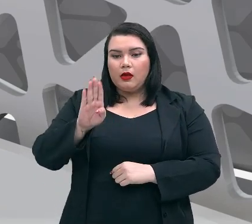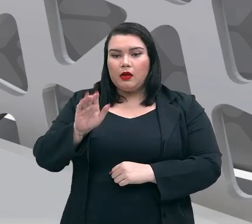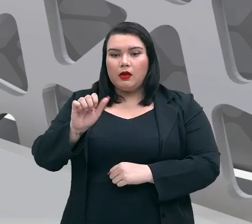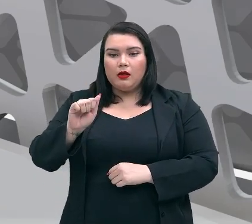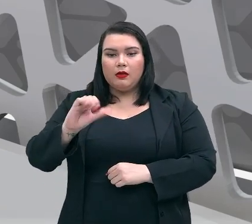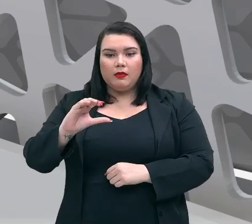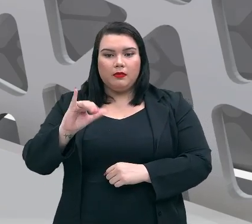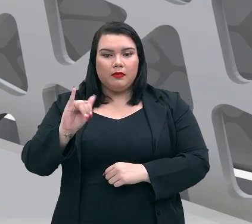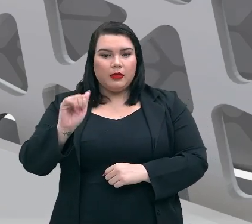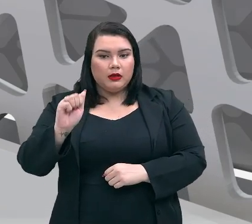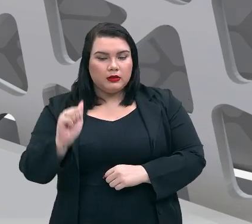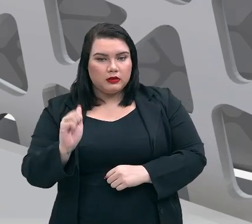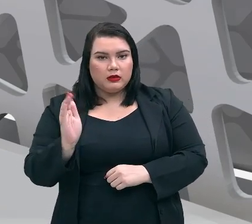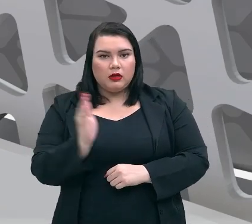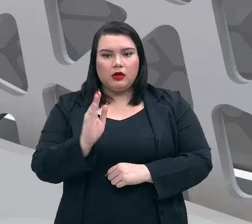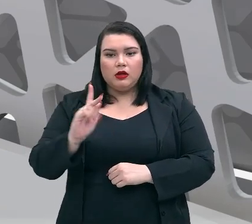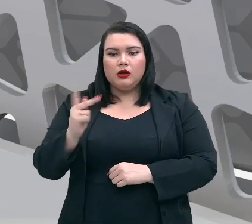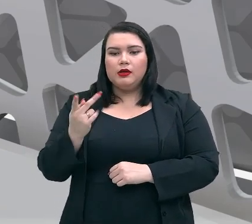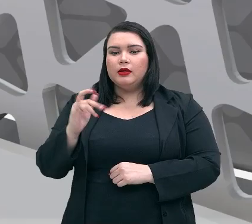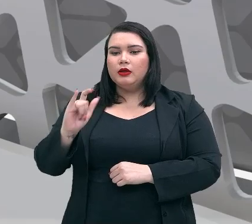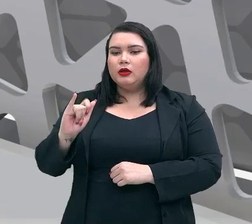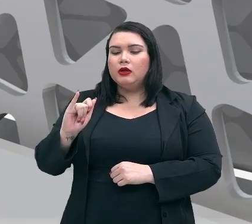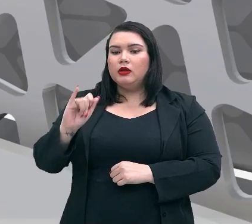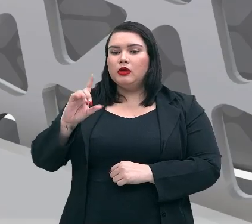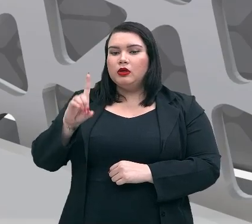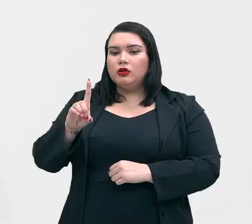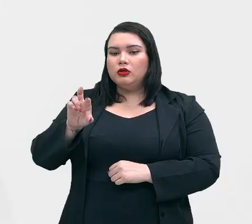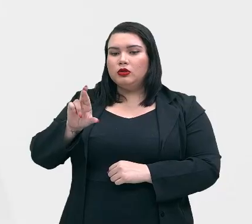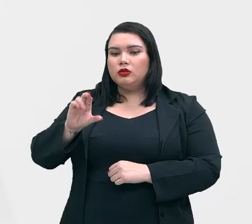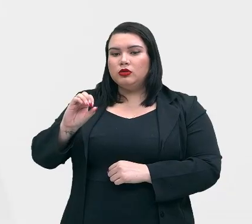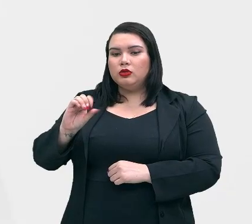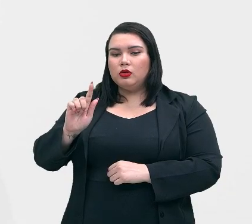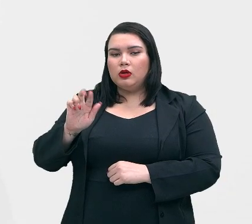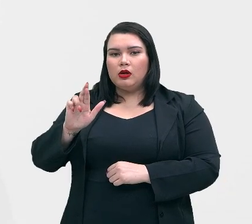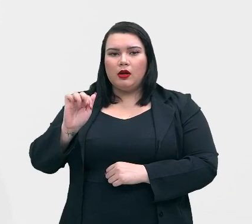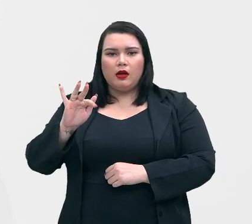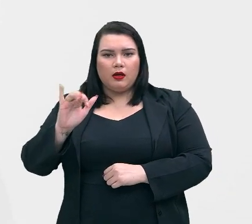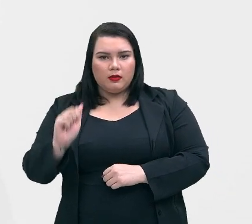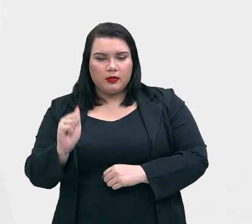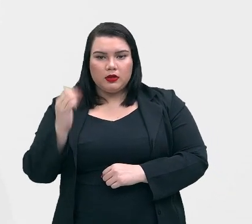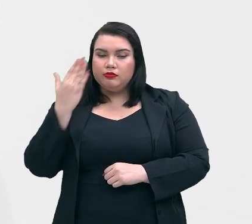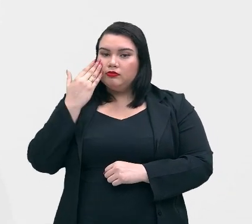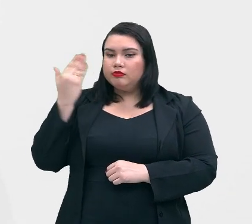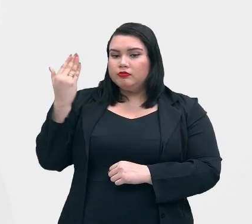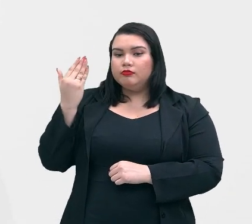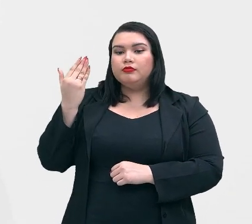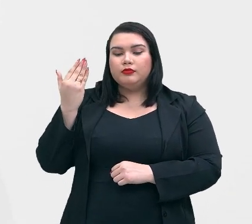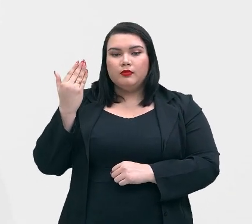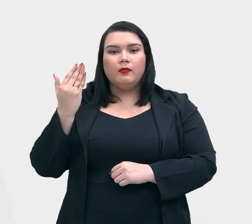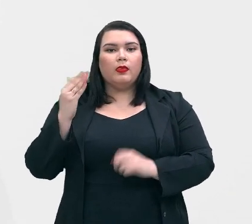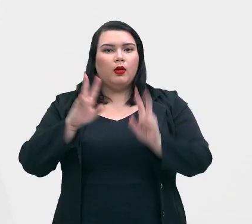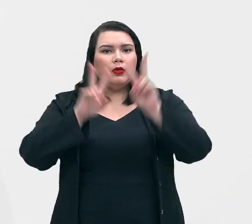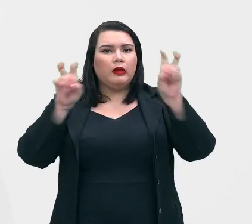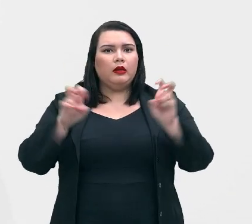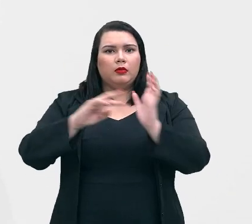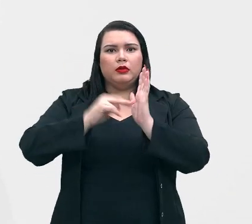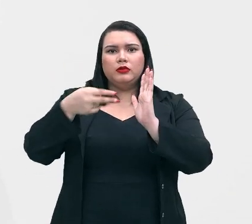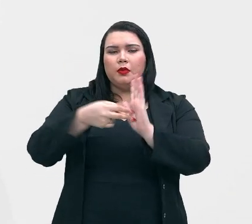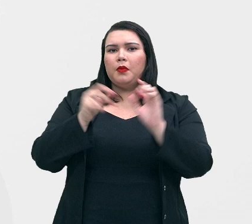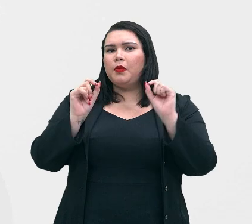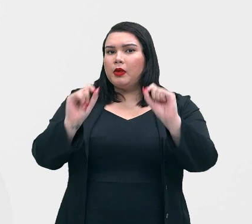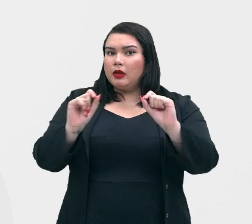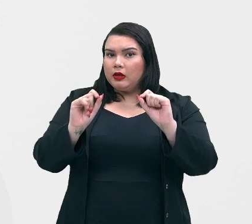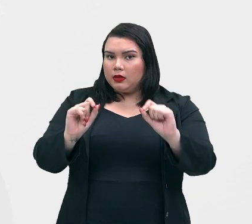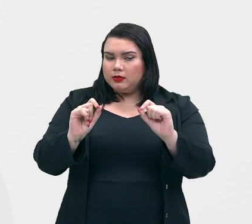bacias hidrográficas, tá? Agora, bacia hidrográfica, né, ou bacia de drenagem, que vai ser a mesma coisa, o que